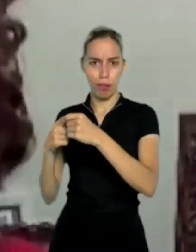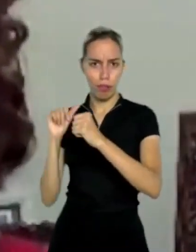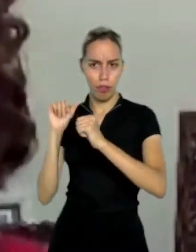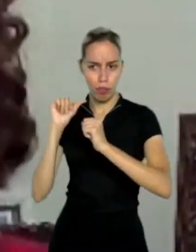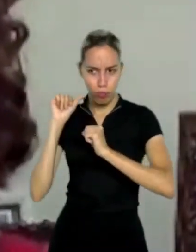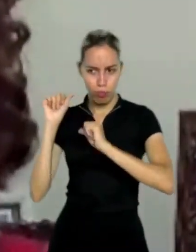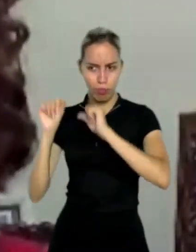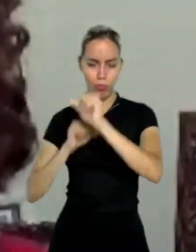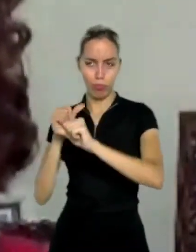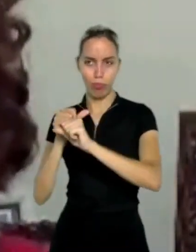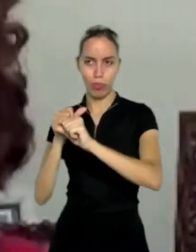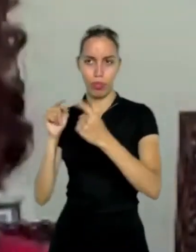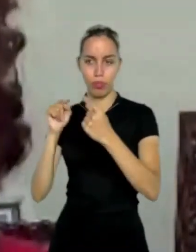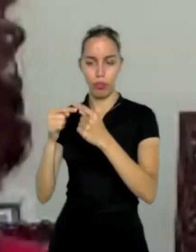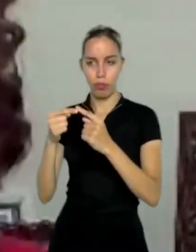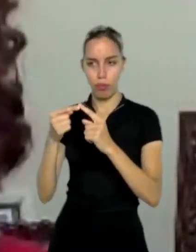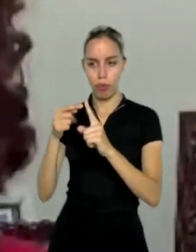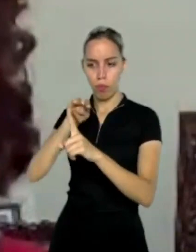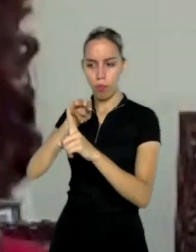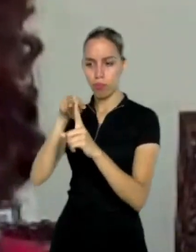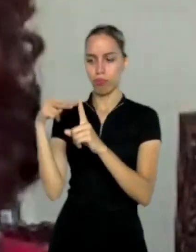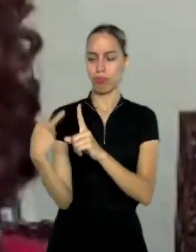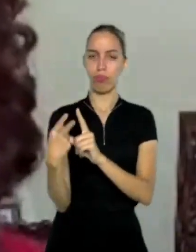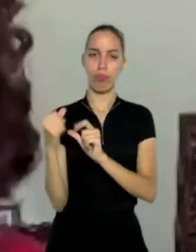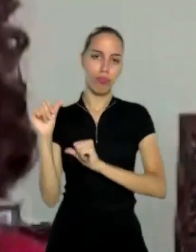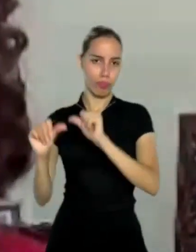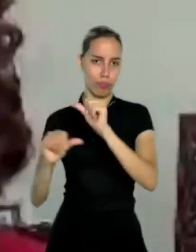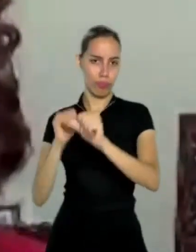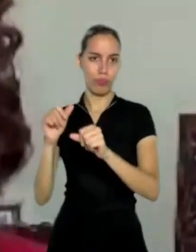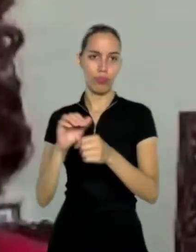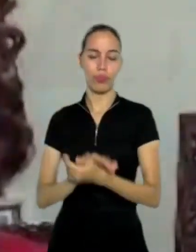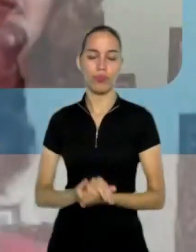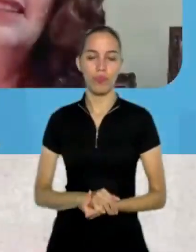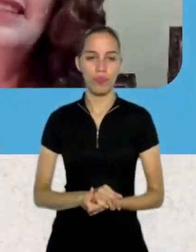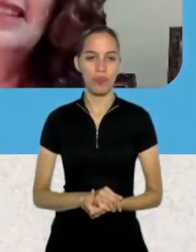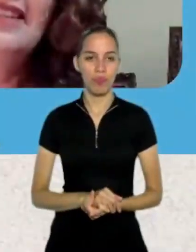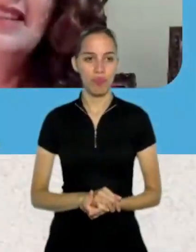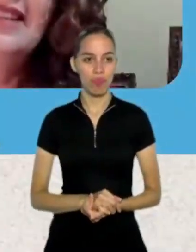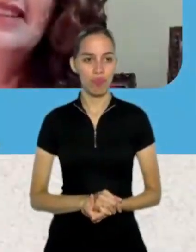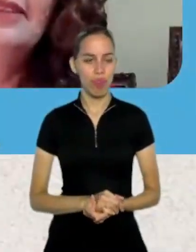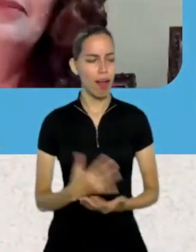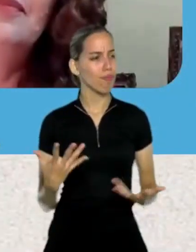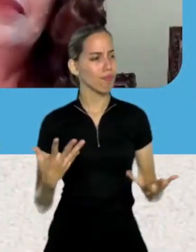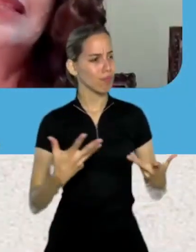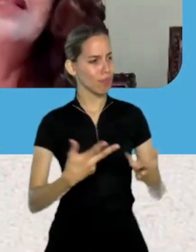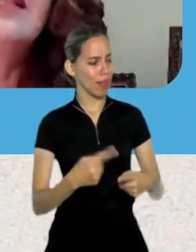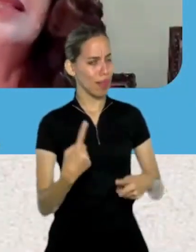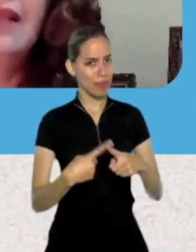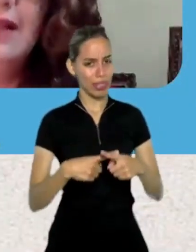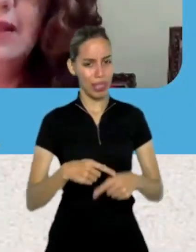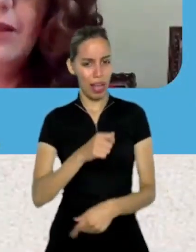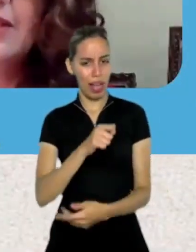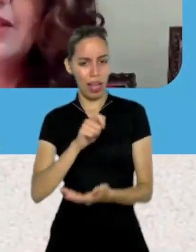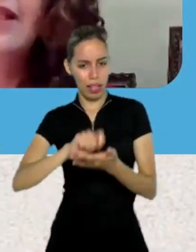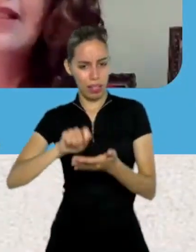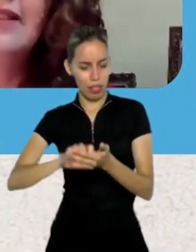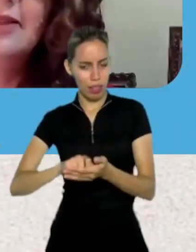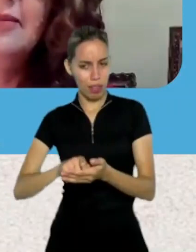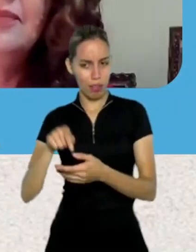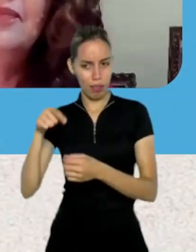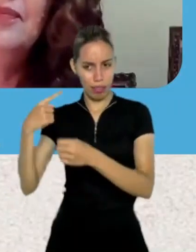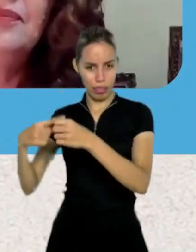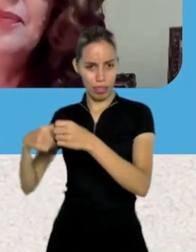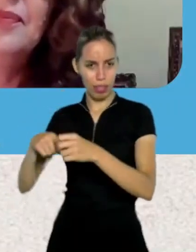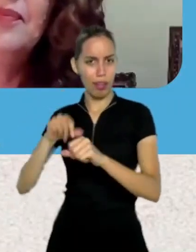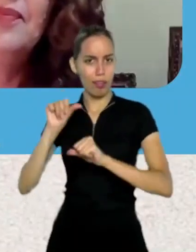foi um divisor de águas mesmo. Ah, isso é uma maravilha, que incentiva também os autores locais, né? E, Sim, com e o certeza.